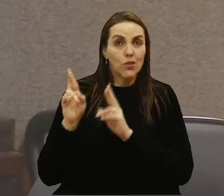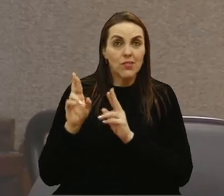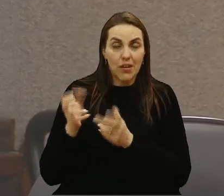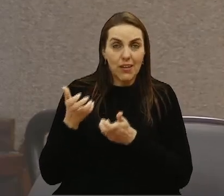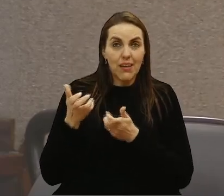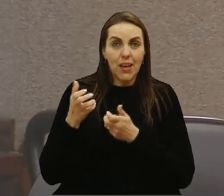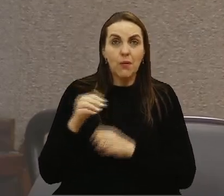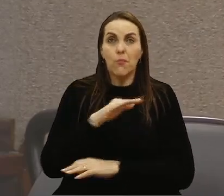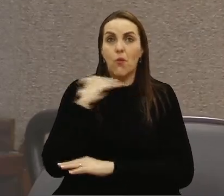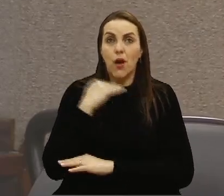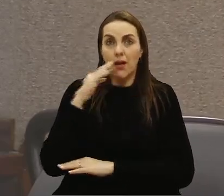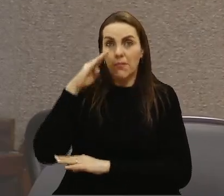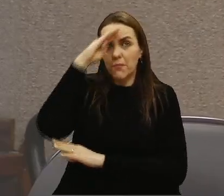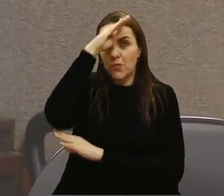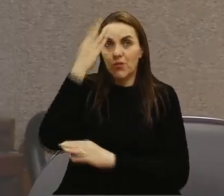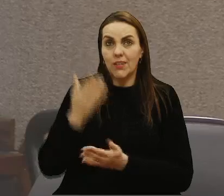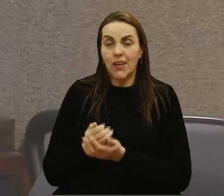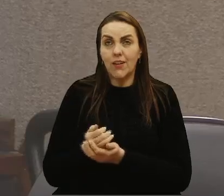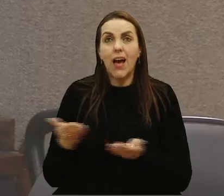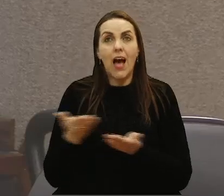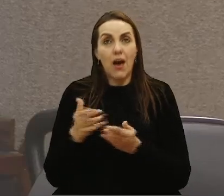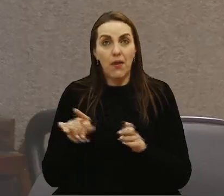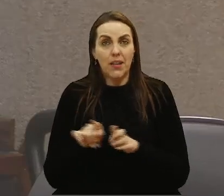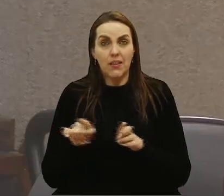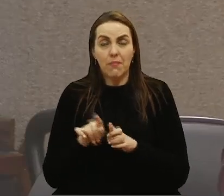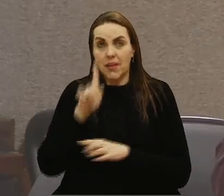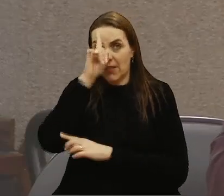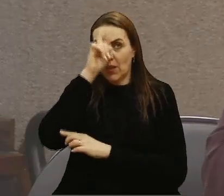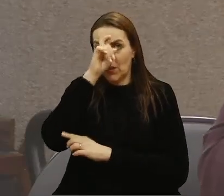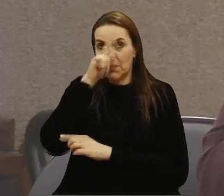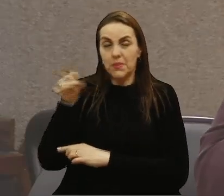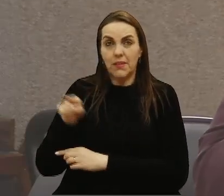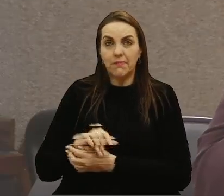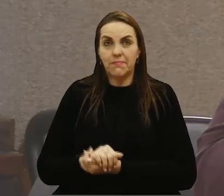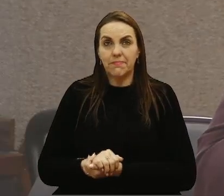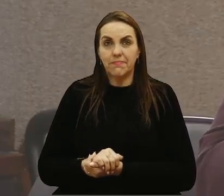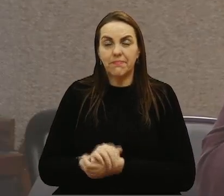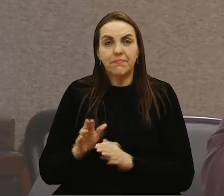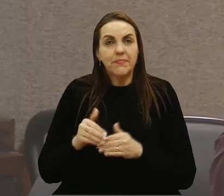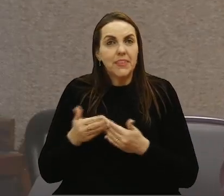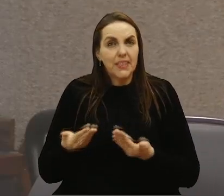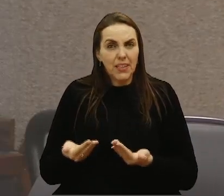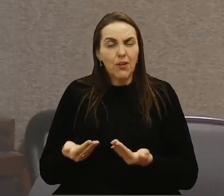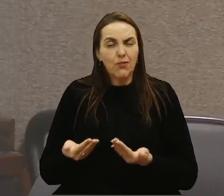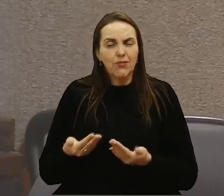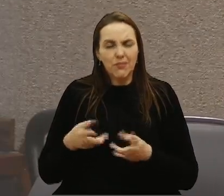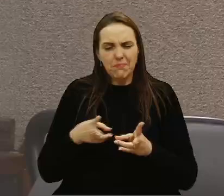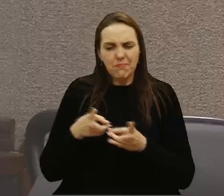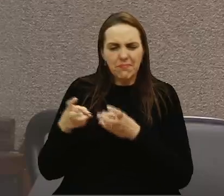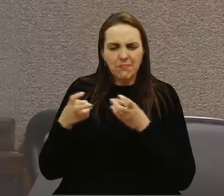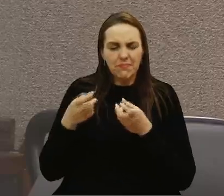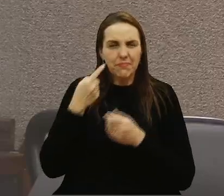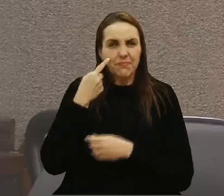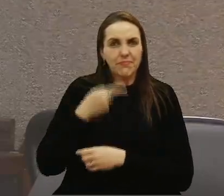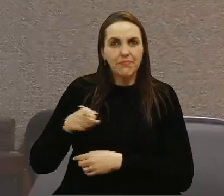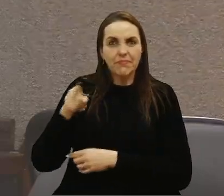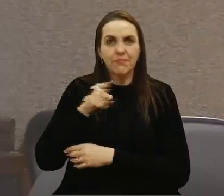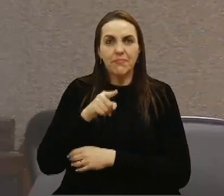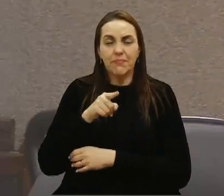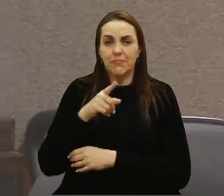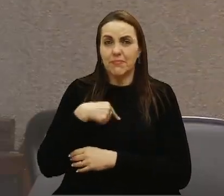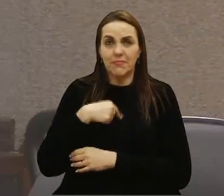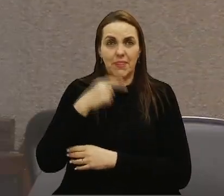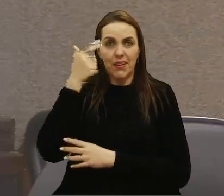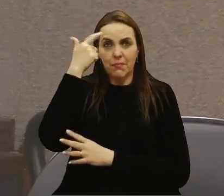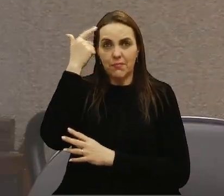do Bolsonaro. Estão torcendo agora que ele está para o hospital. Então, quando a gente vê isso, é uma